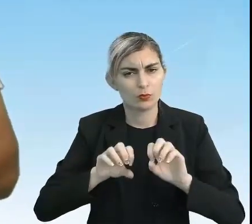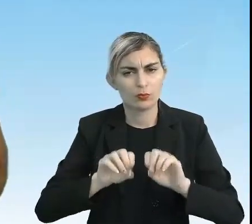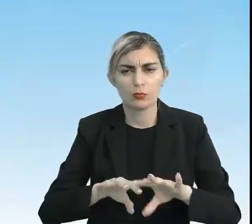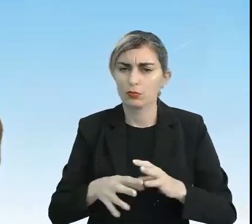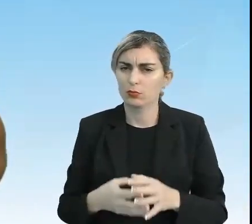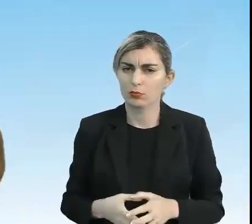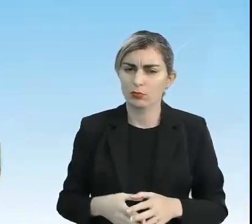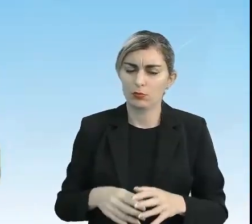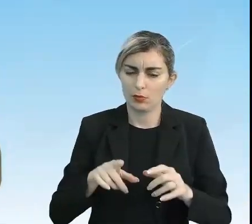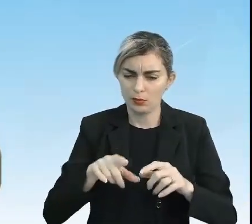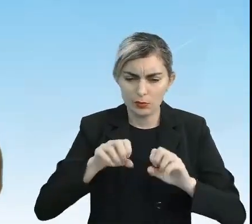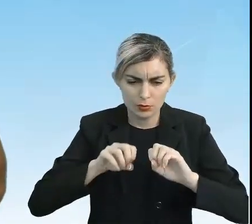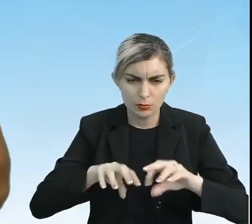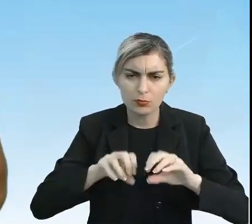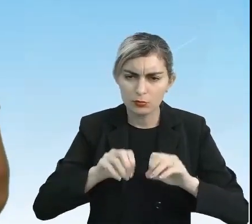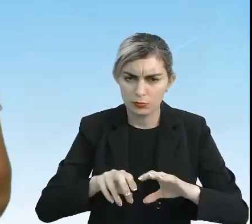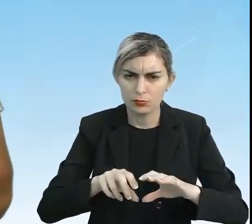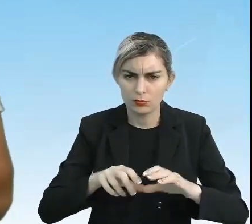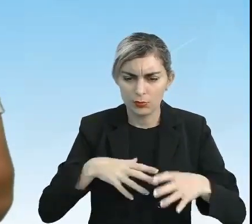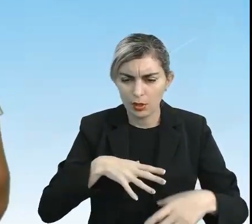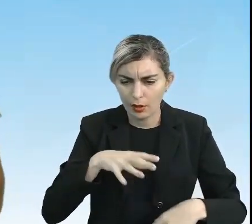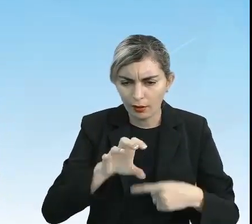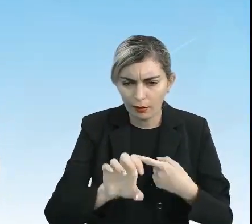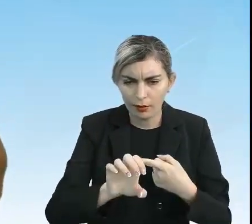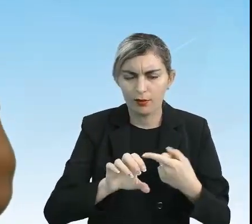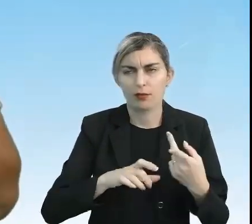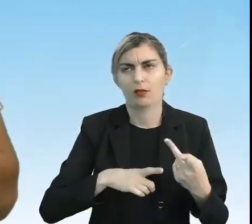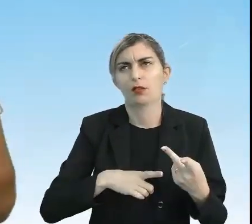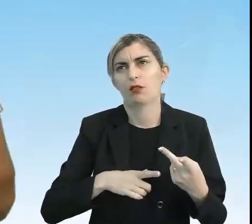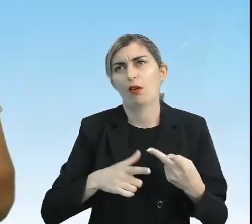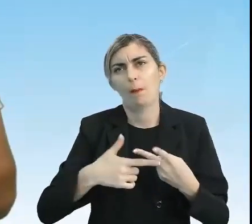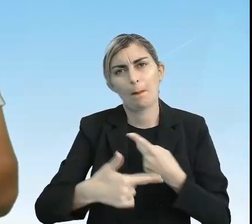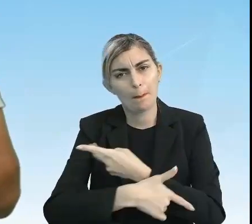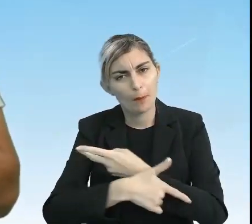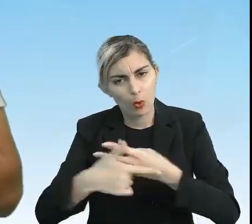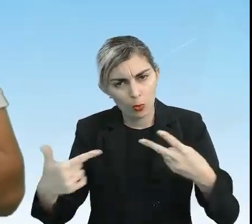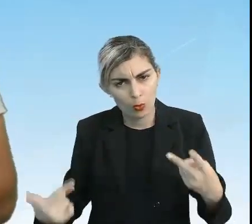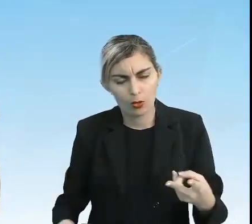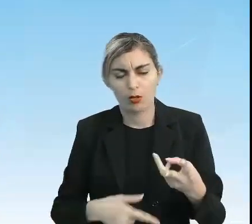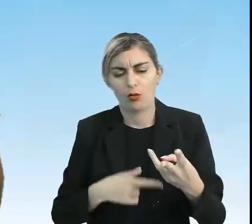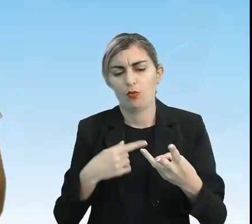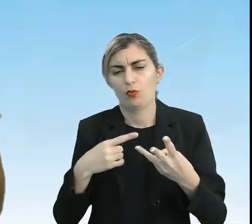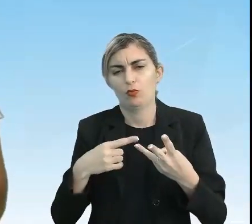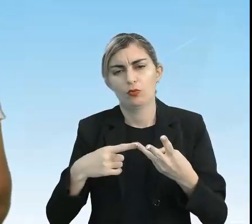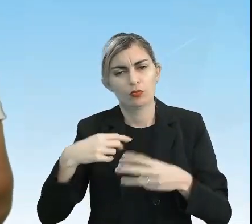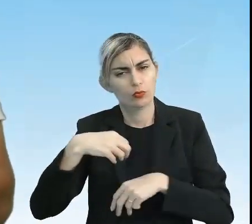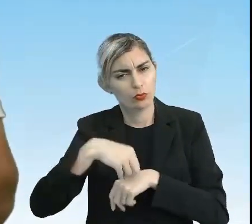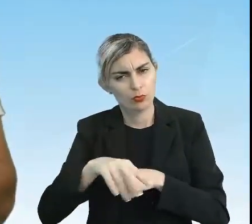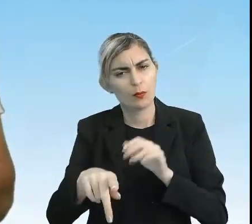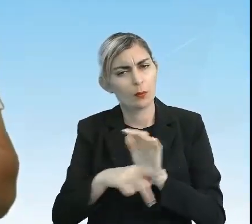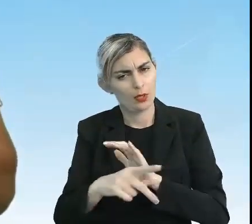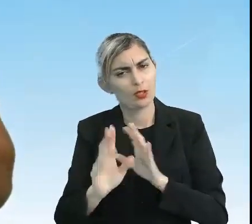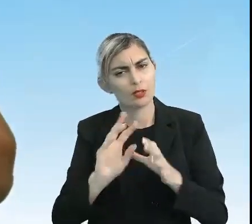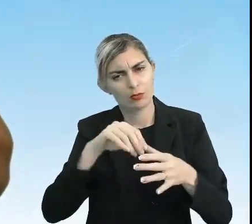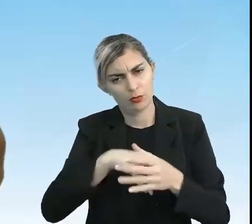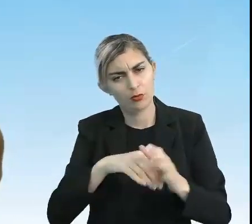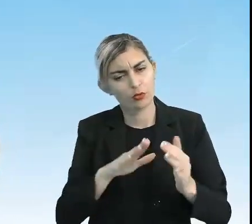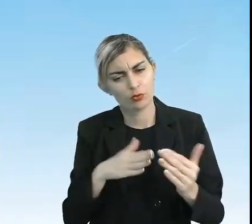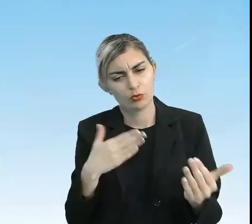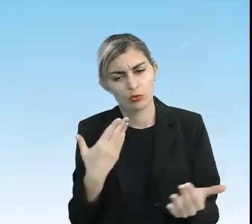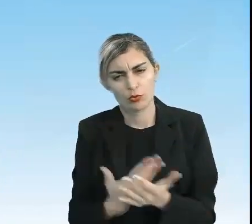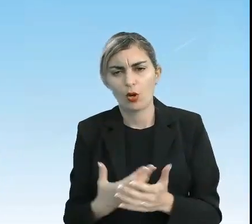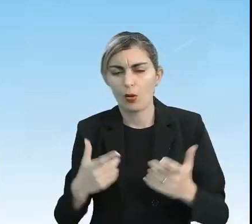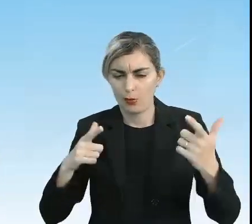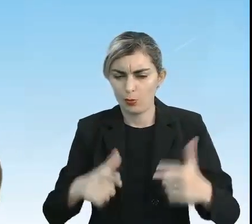a construção da ética, a construção da moral, ela passa pela escola, porque a escola, ela é o